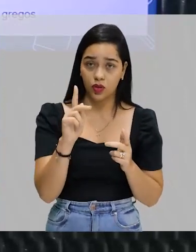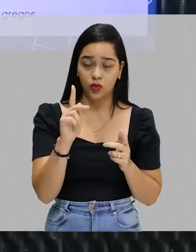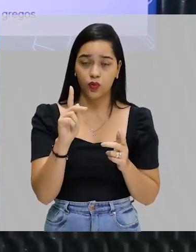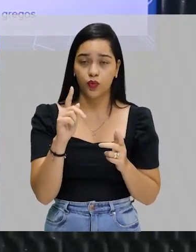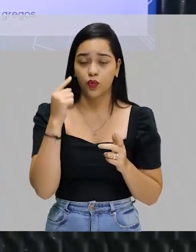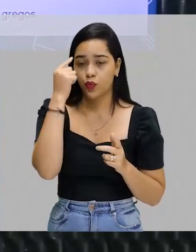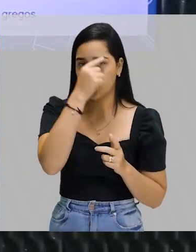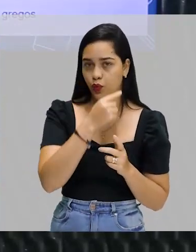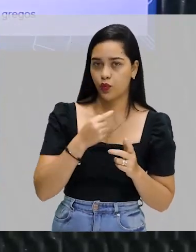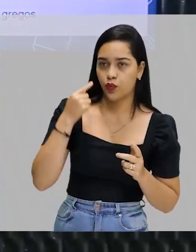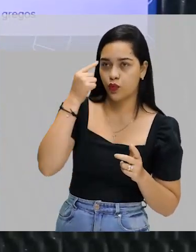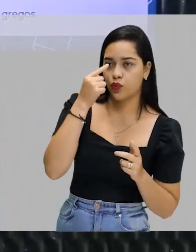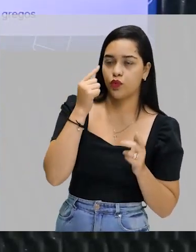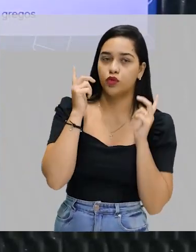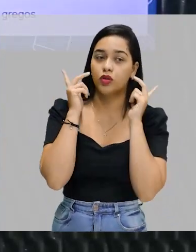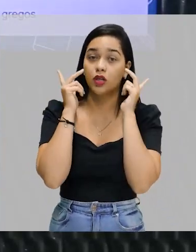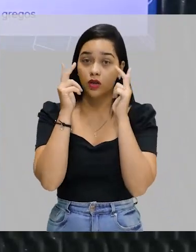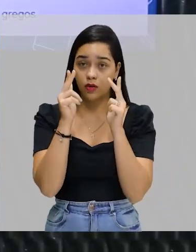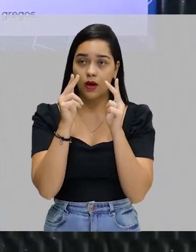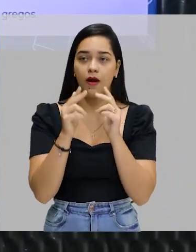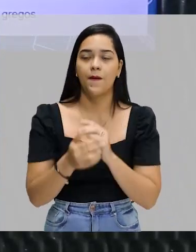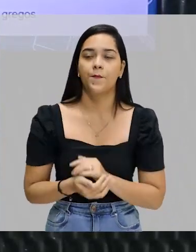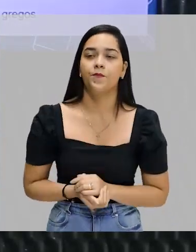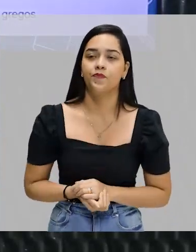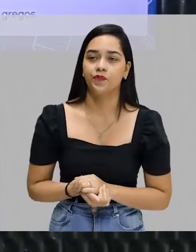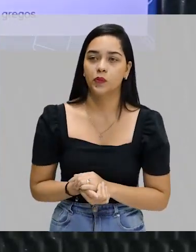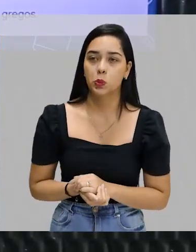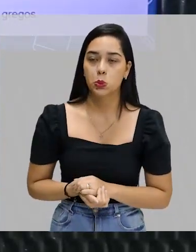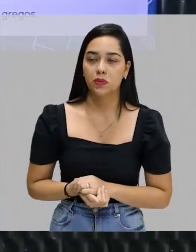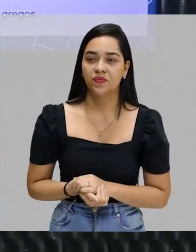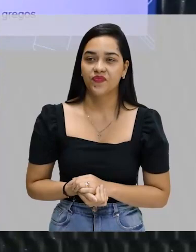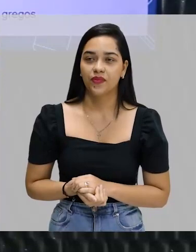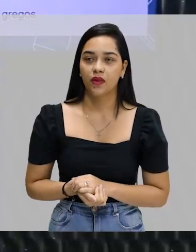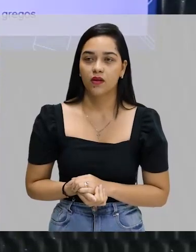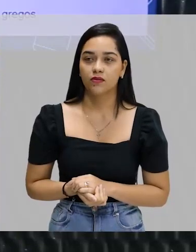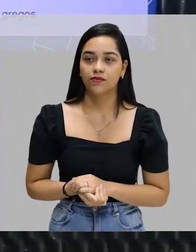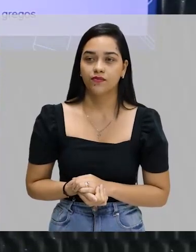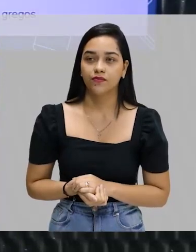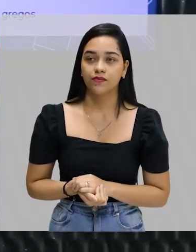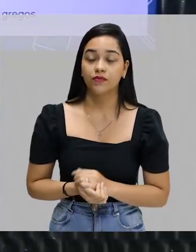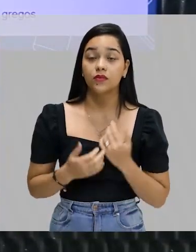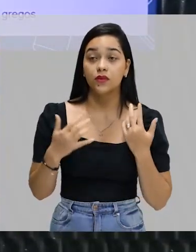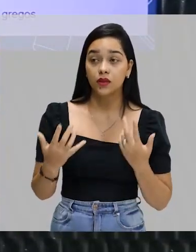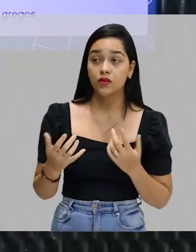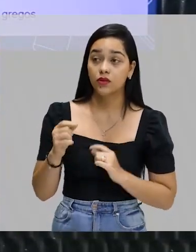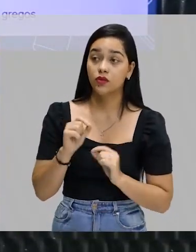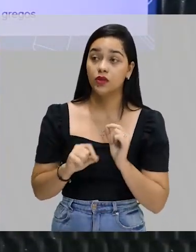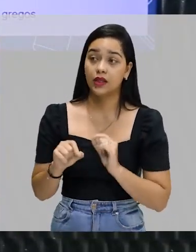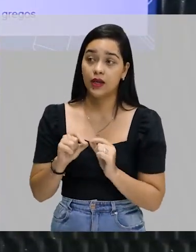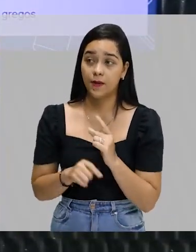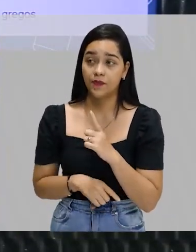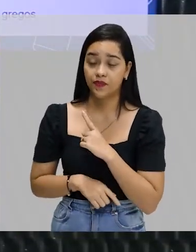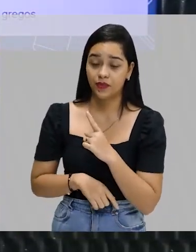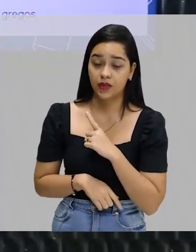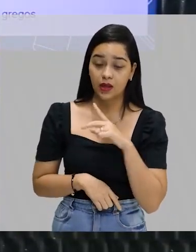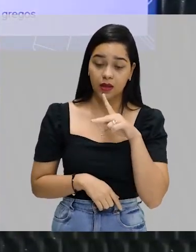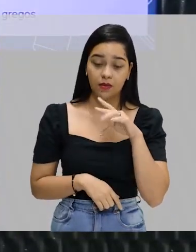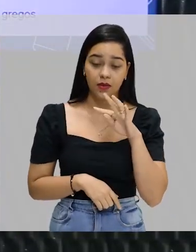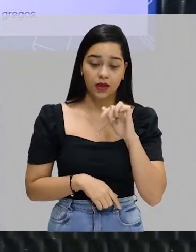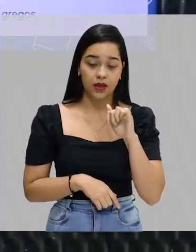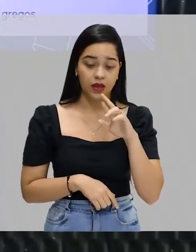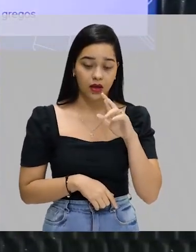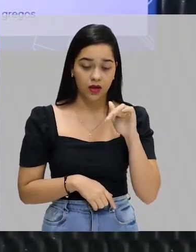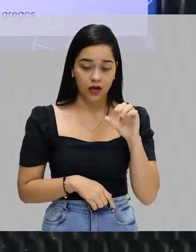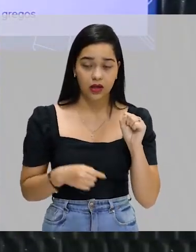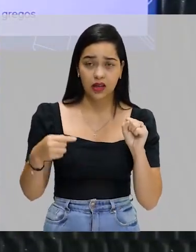tem de um lado tem do outro. As formas geométricas são melhores para os homens, as formas cônicas para as mulheres. Então, na hora que ele coloca Pitágoras, por exemplo, na Grécia,